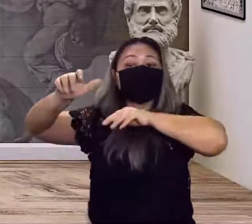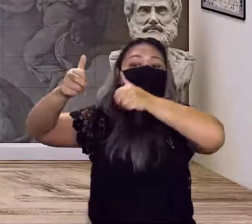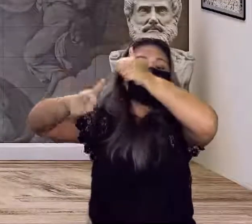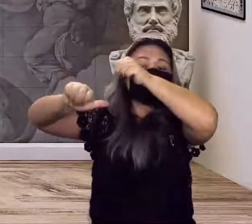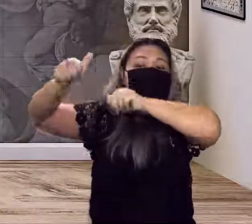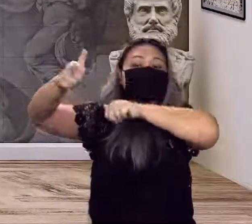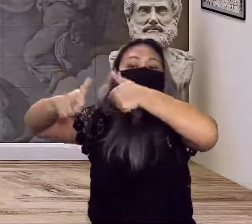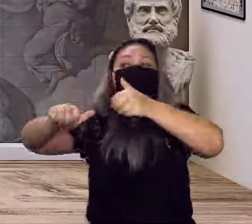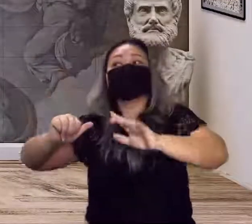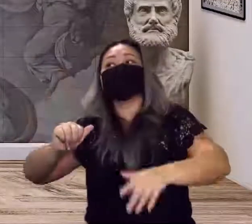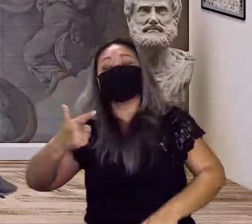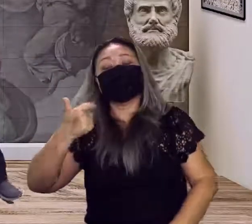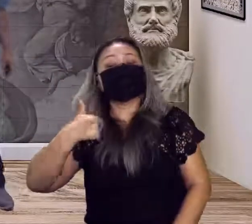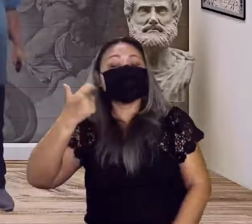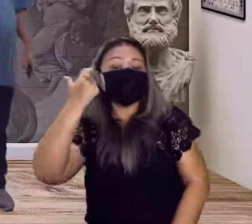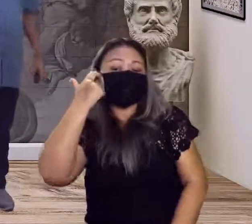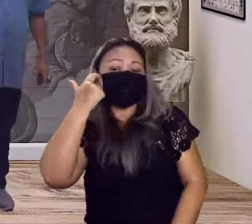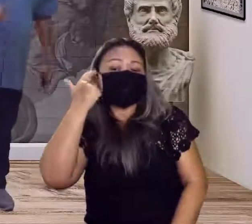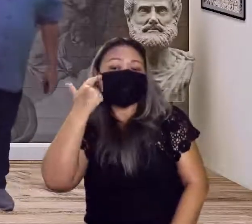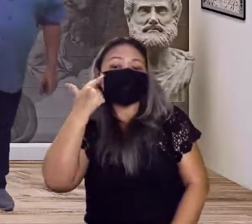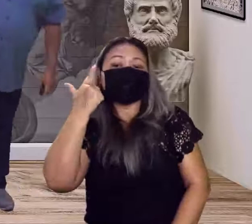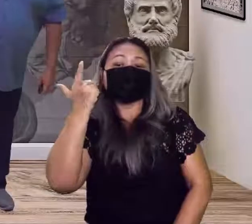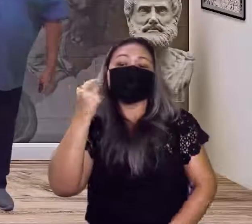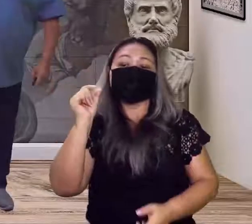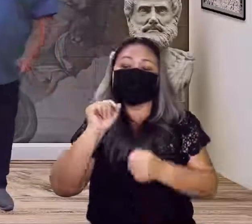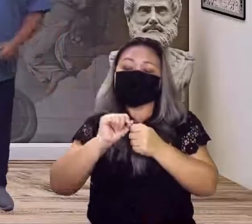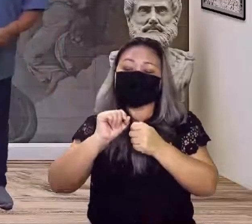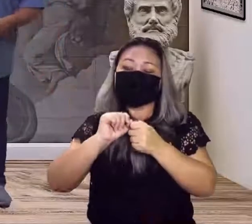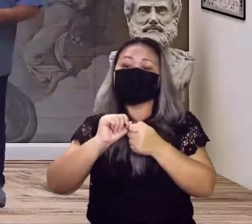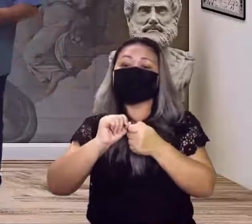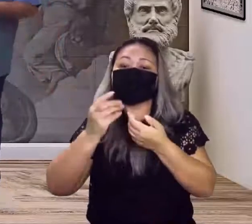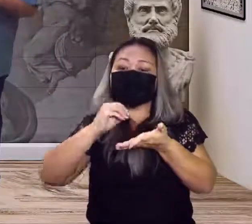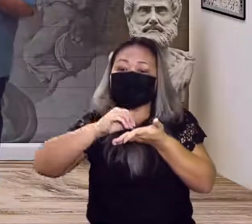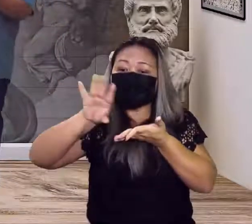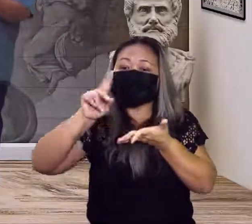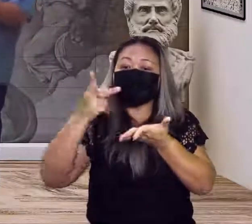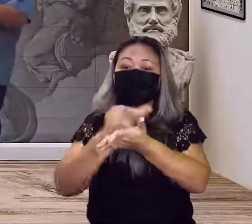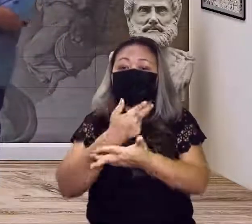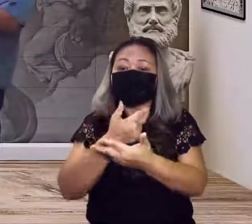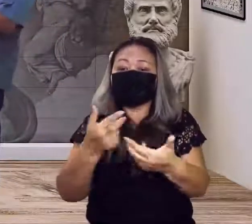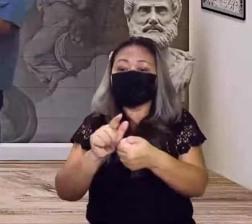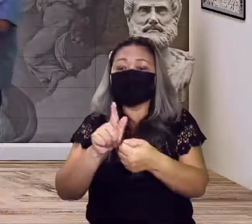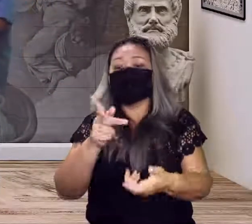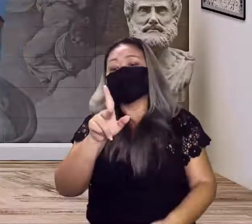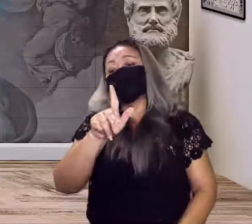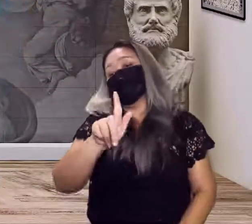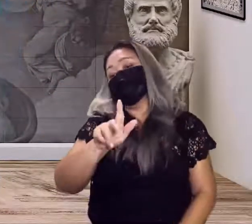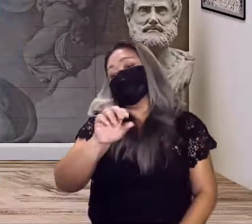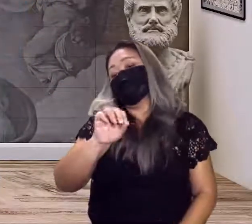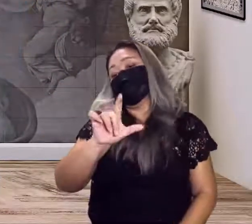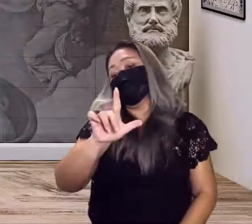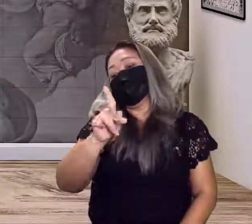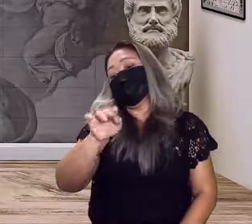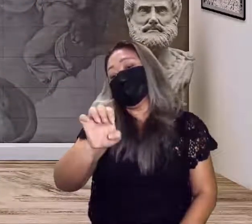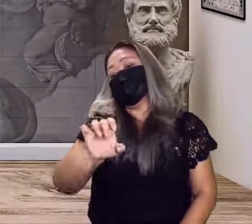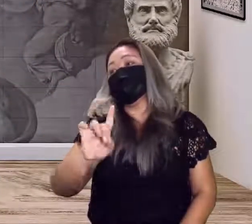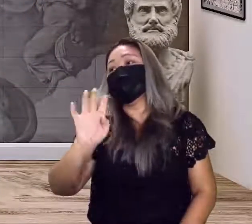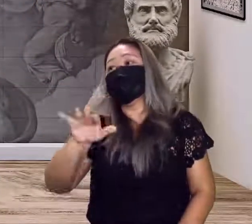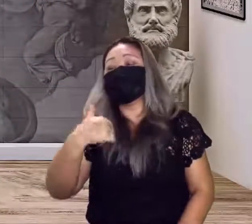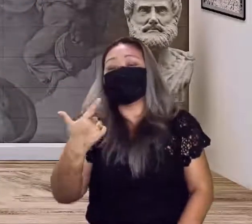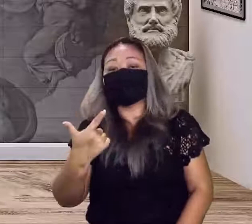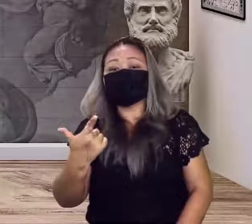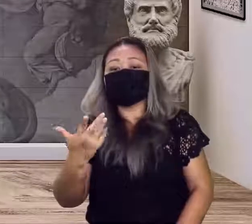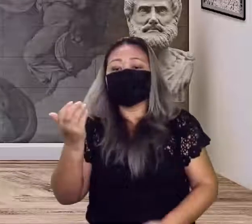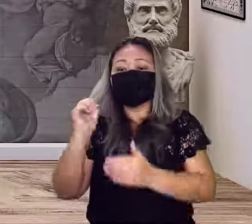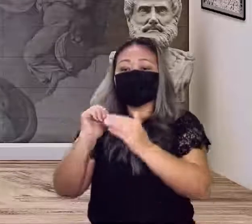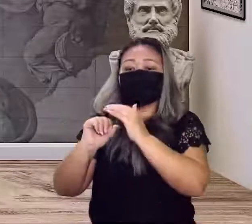analisar? Então, reflita para não cair num golpe. A tudo que é colocado, eles vão colocar agora